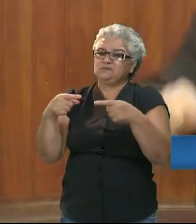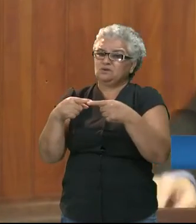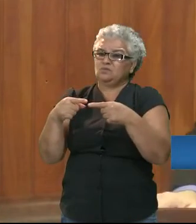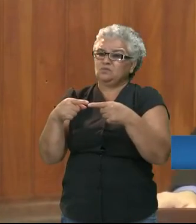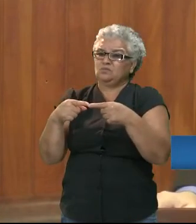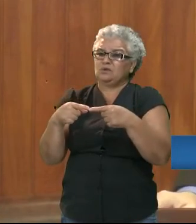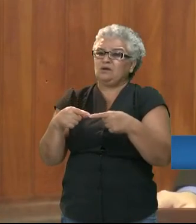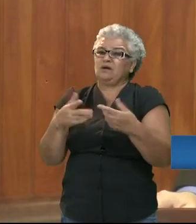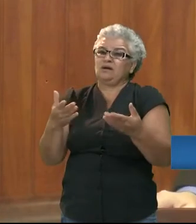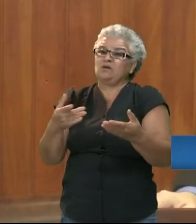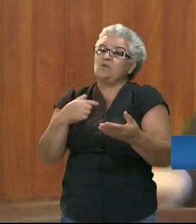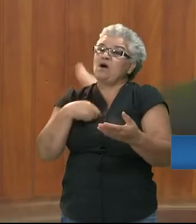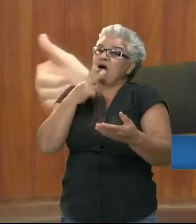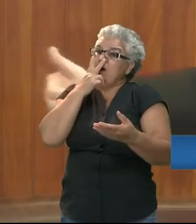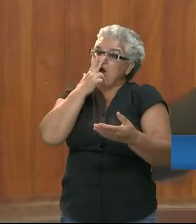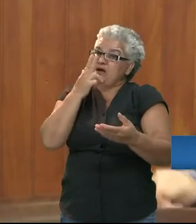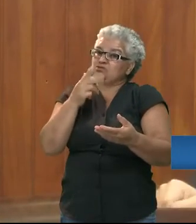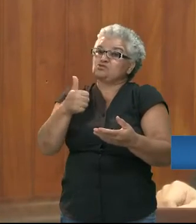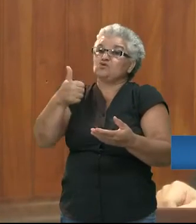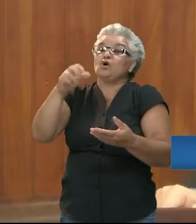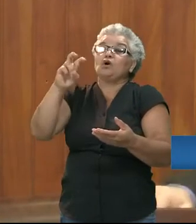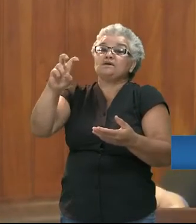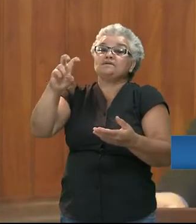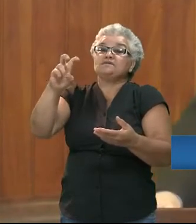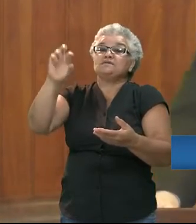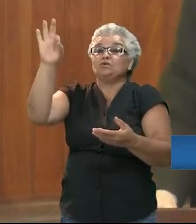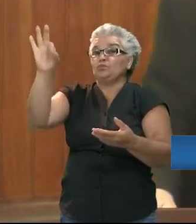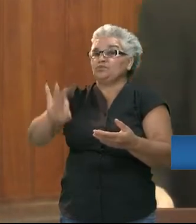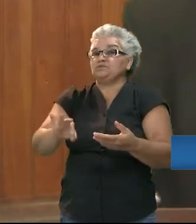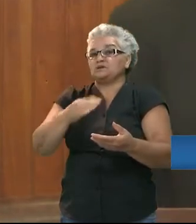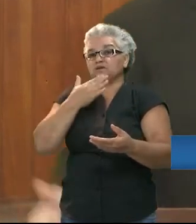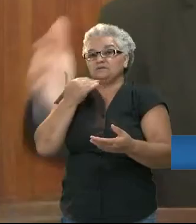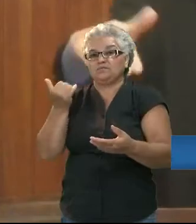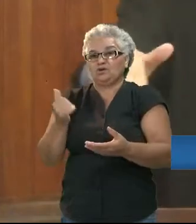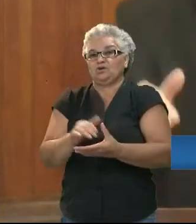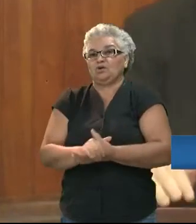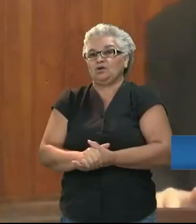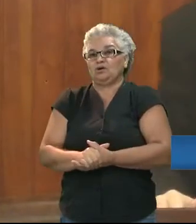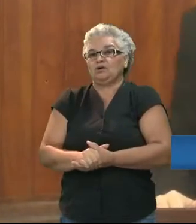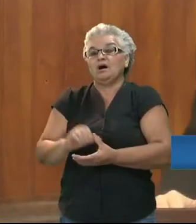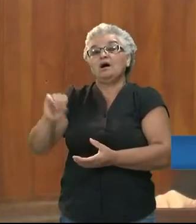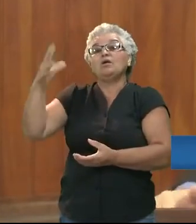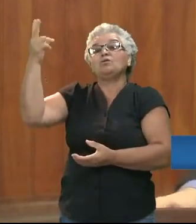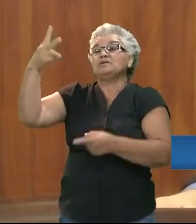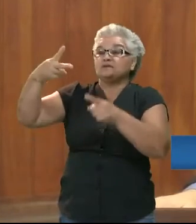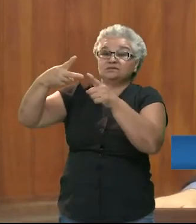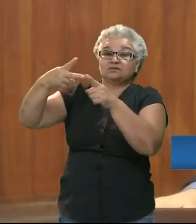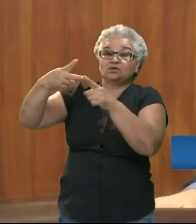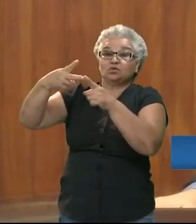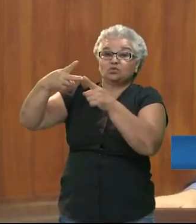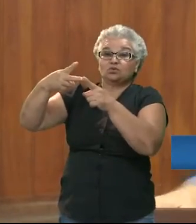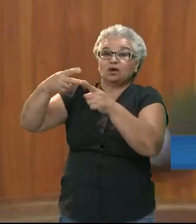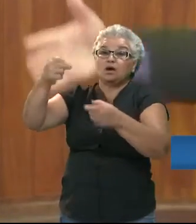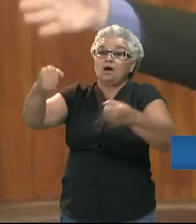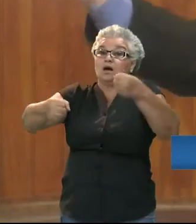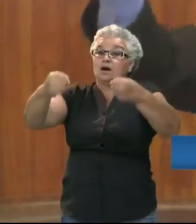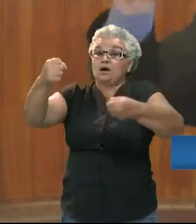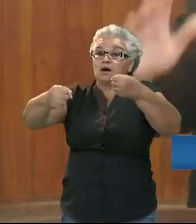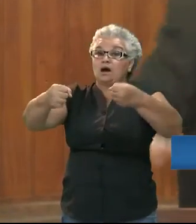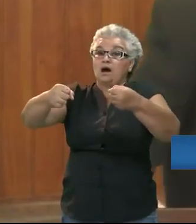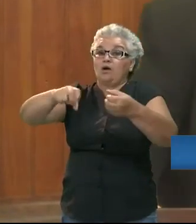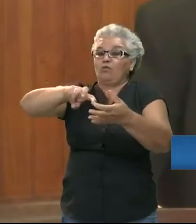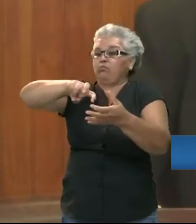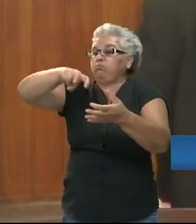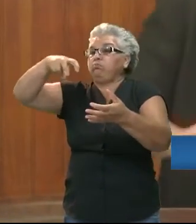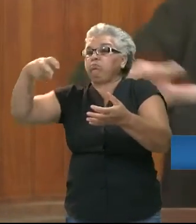passo para 5%. Primeira questão. Segunda questão, se o meu carro cai num buraco, porque deu um buraco na